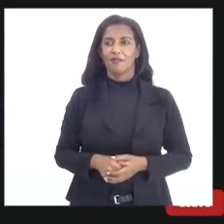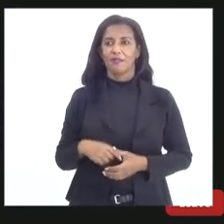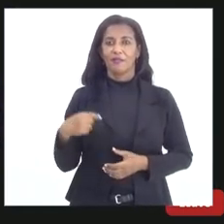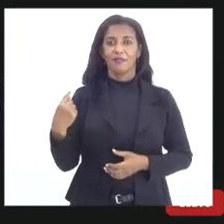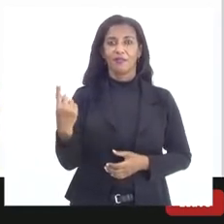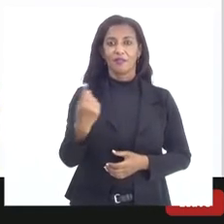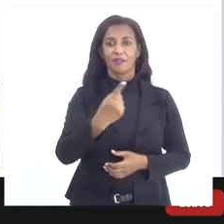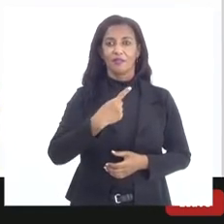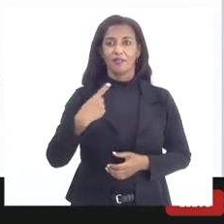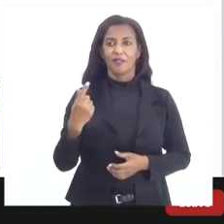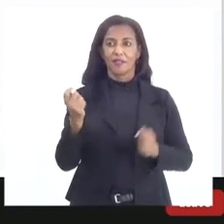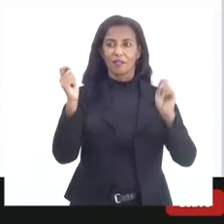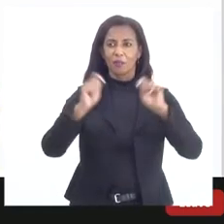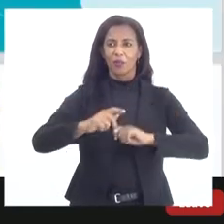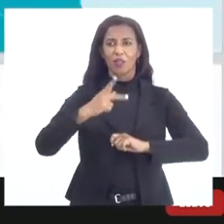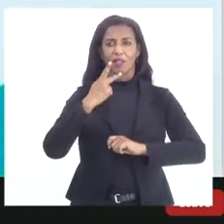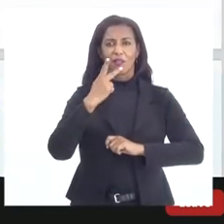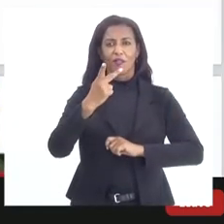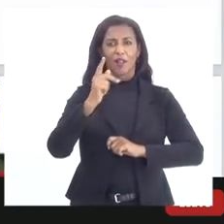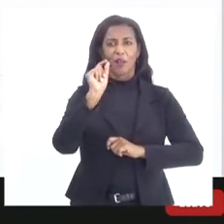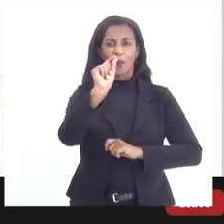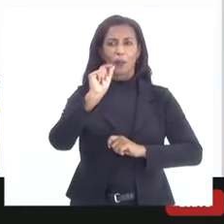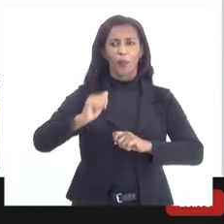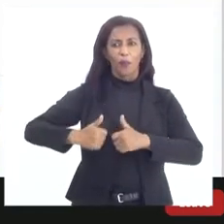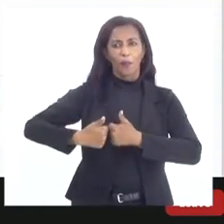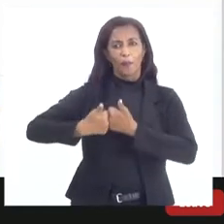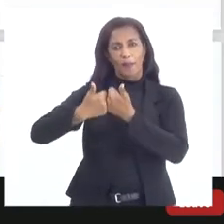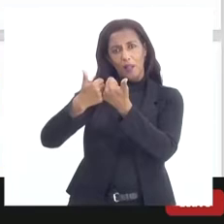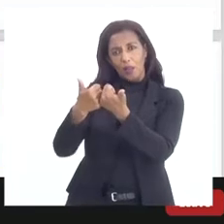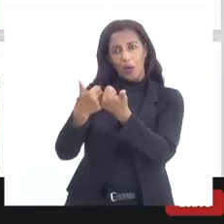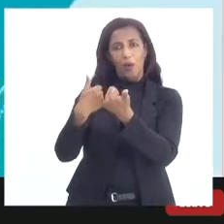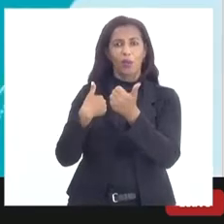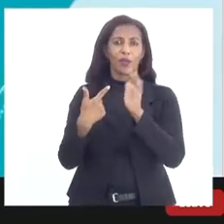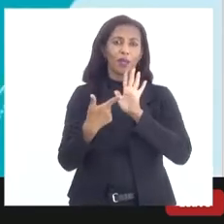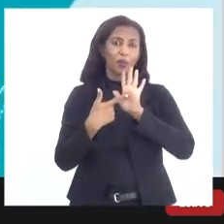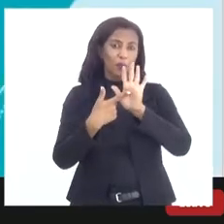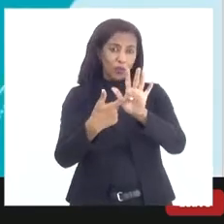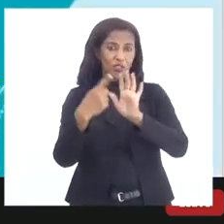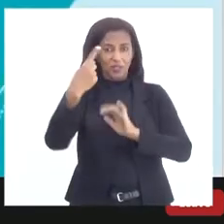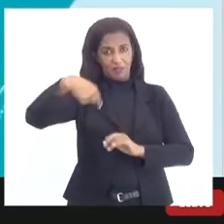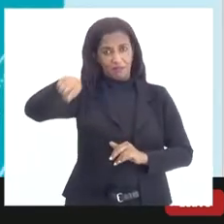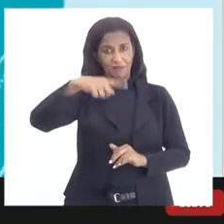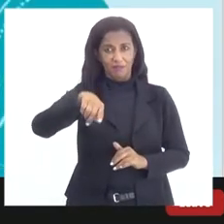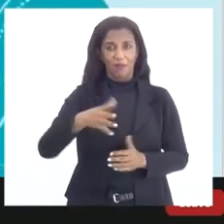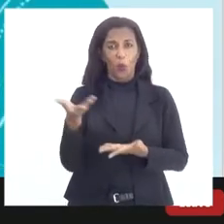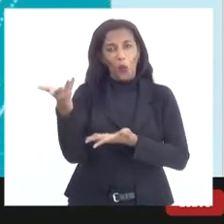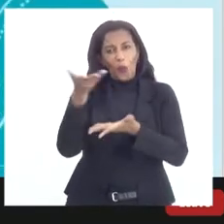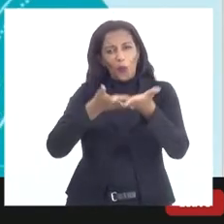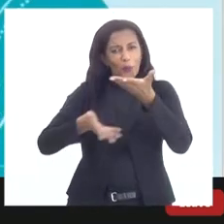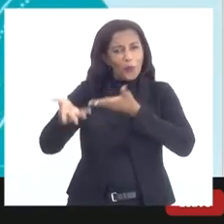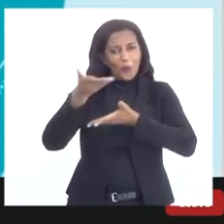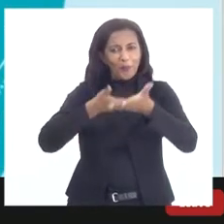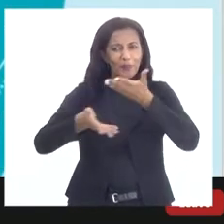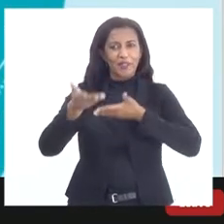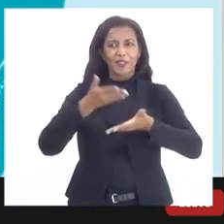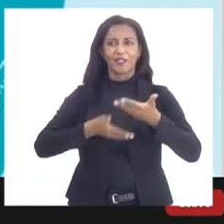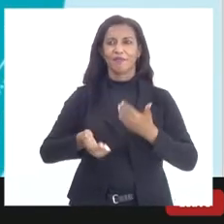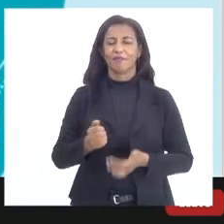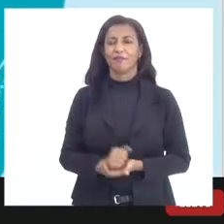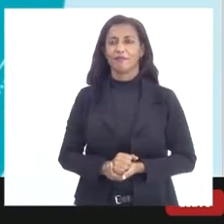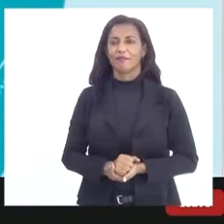para poder falar um pouquinho melhor do que eu quero mostrar aqui para vocês, né, compartilhar aqui com vocês,